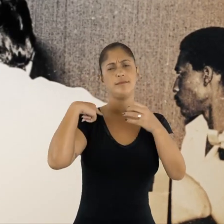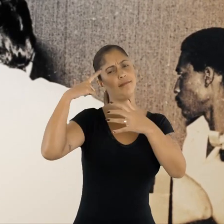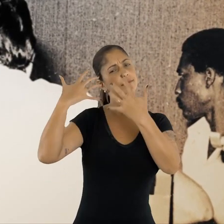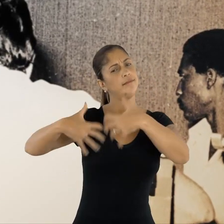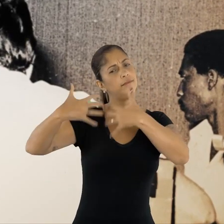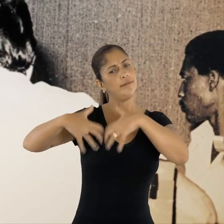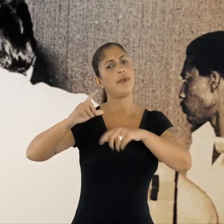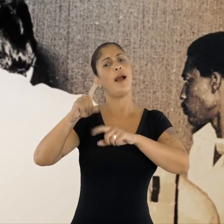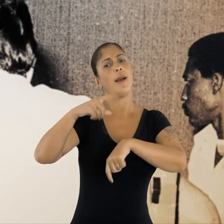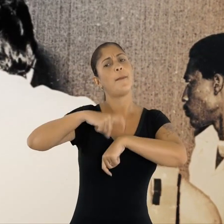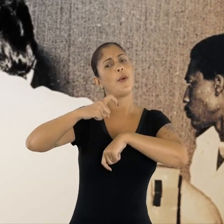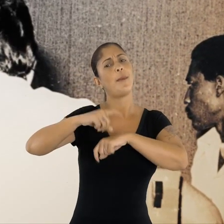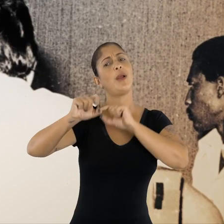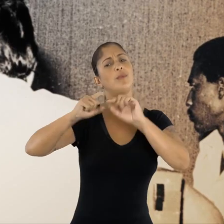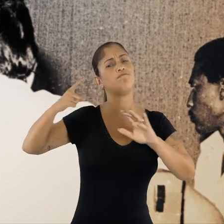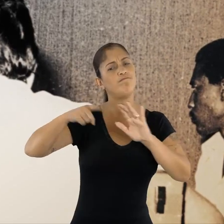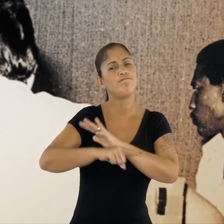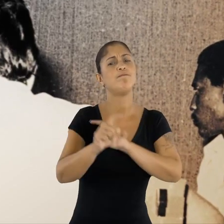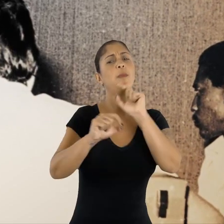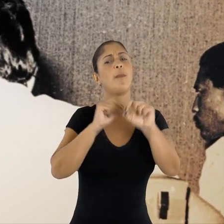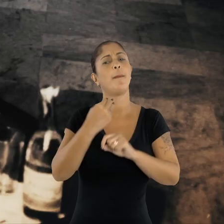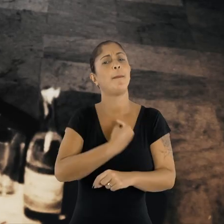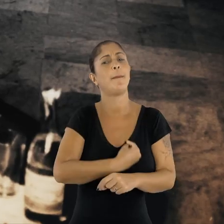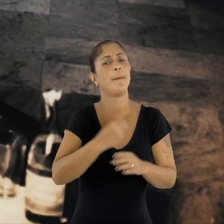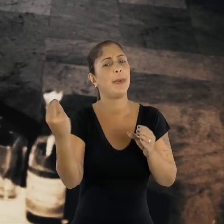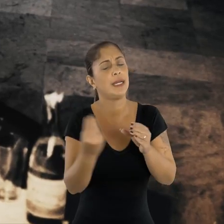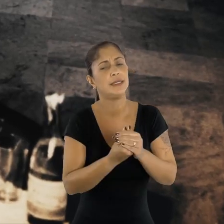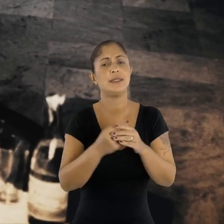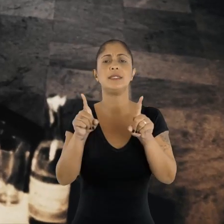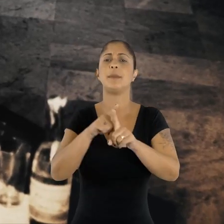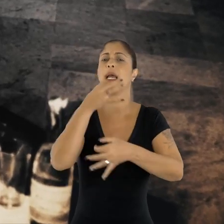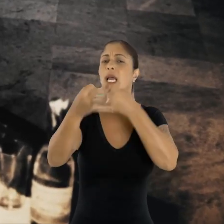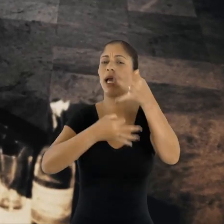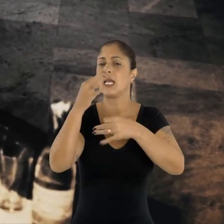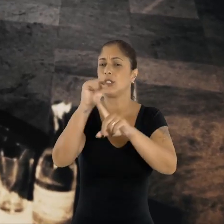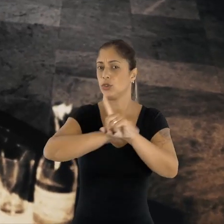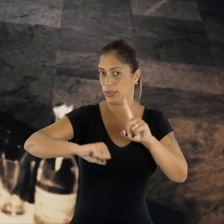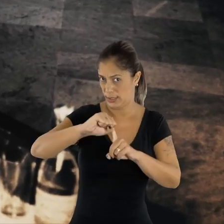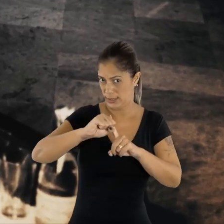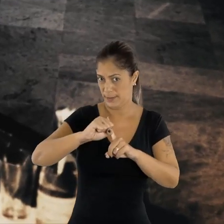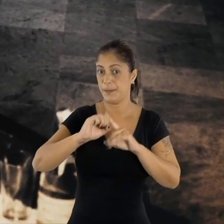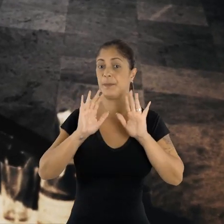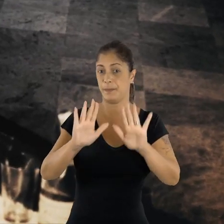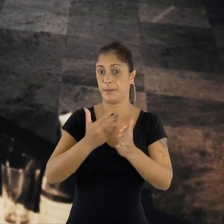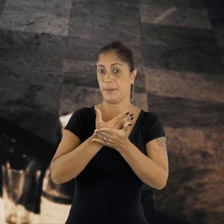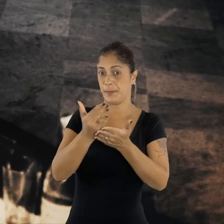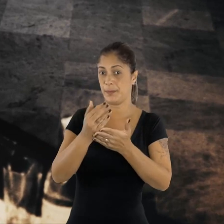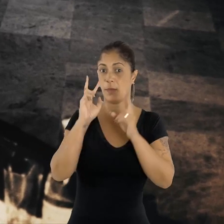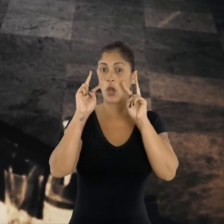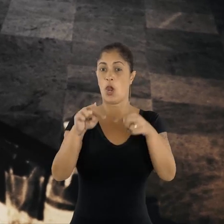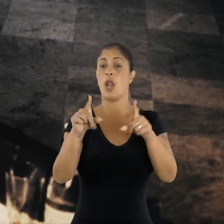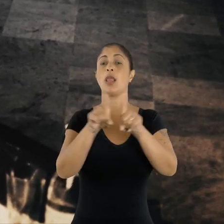foi um momento que se chamou de retificação de erros, que foi um momento de profunda participação e autocrítica da